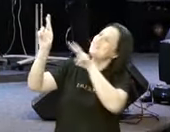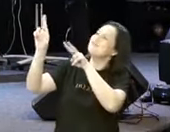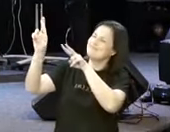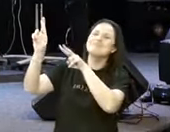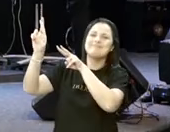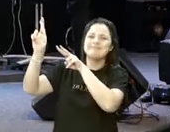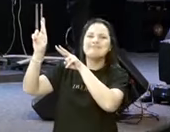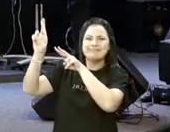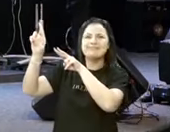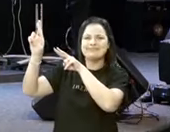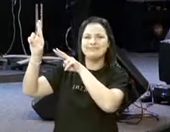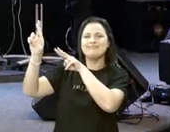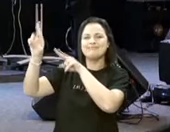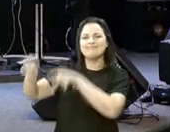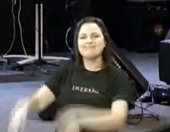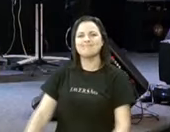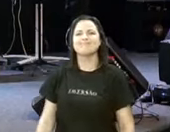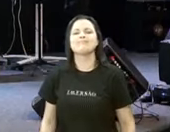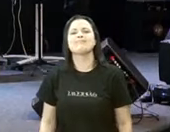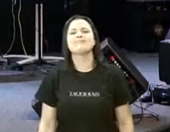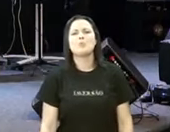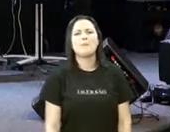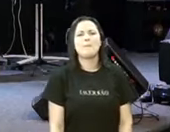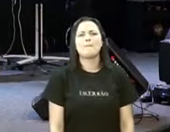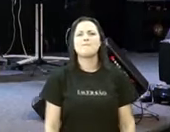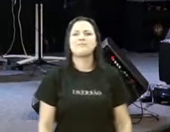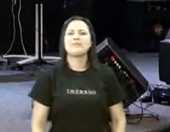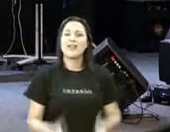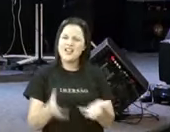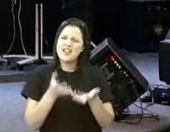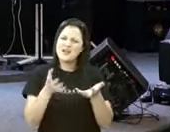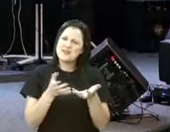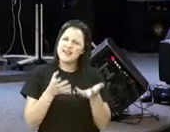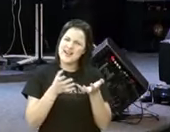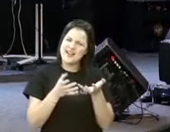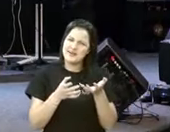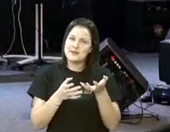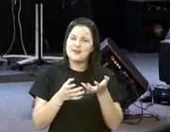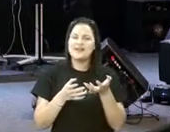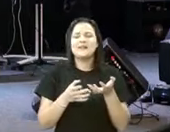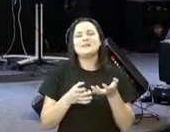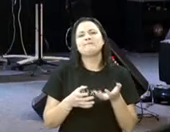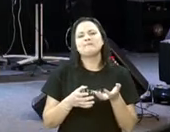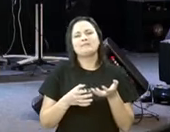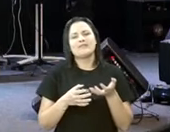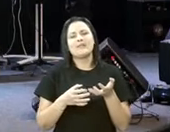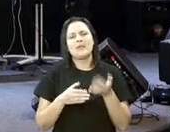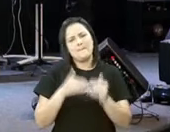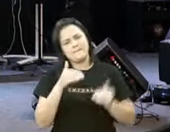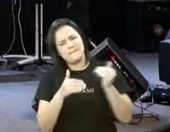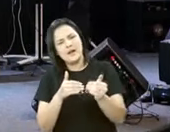Alai derrebaraciaios. Eu quero pular para a próxima fase, mas Deus está mandando eu dizer para alguém: